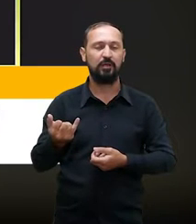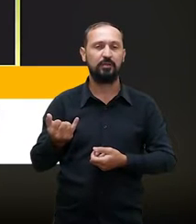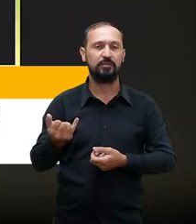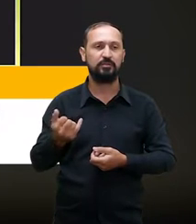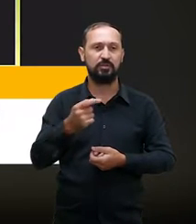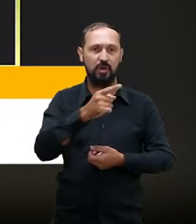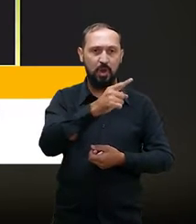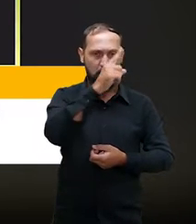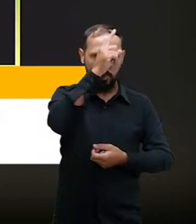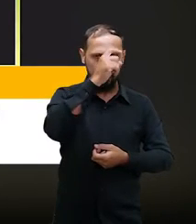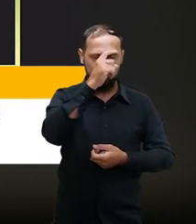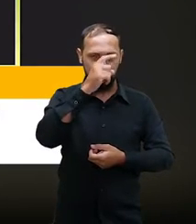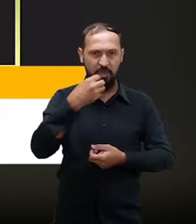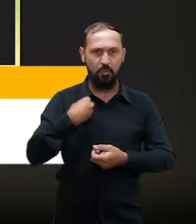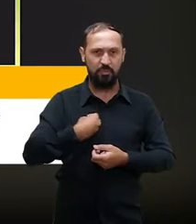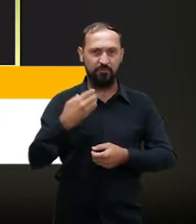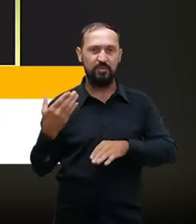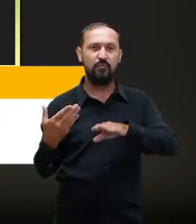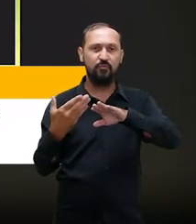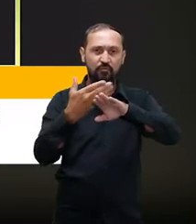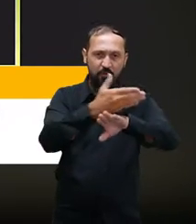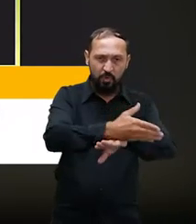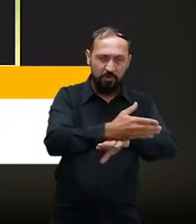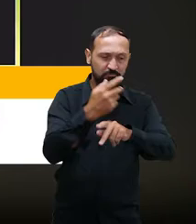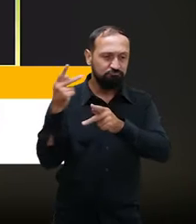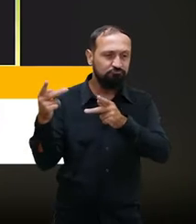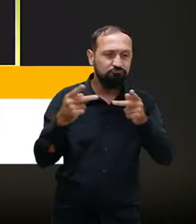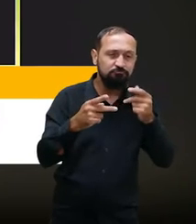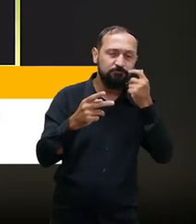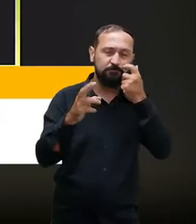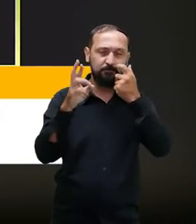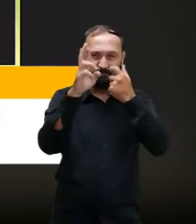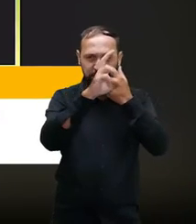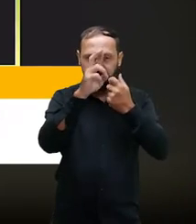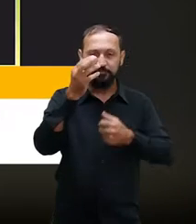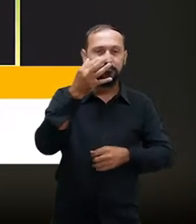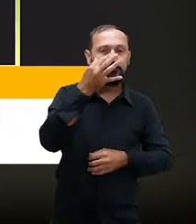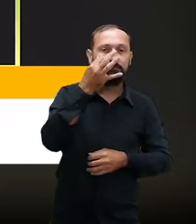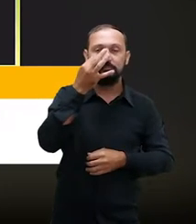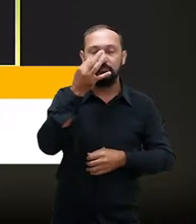uma visita ao Hospital da Vida, vendo